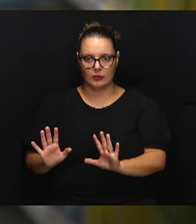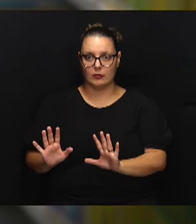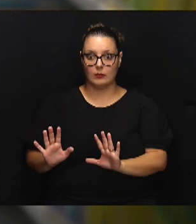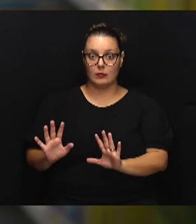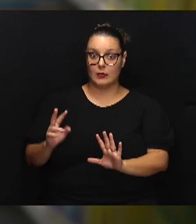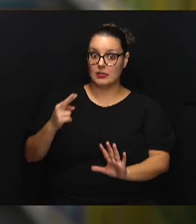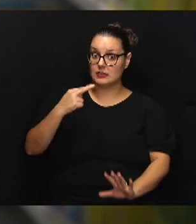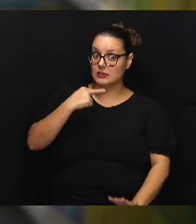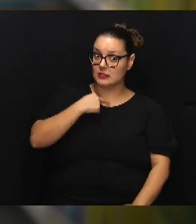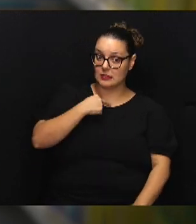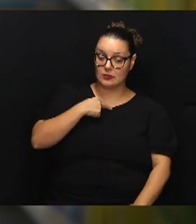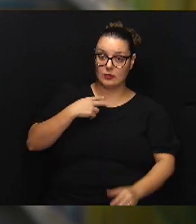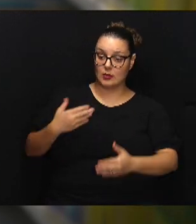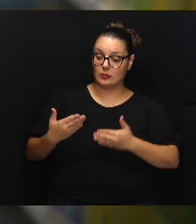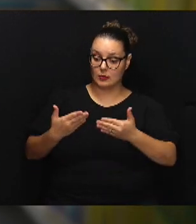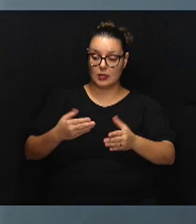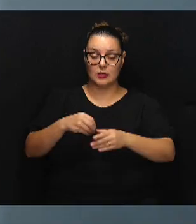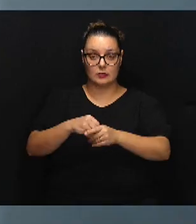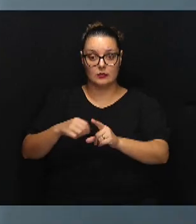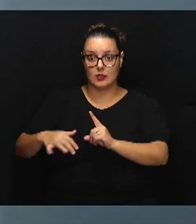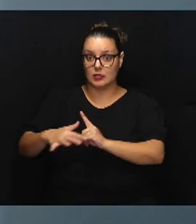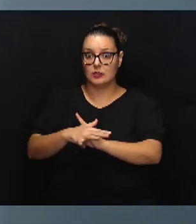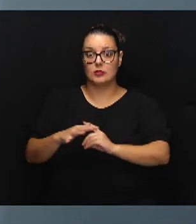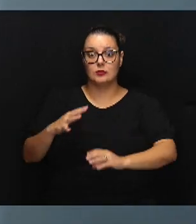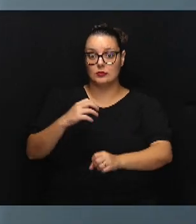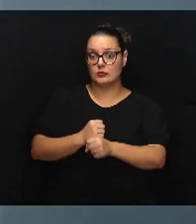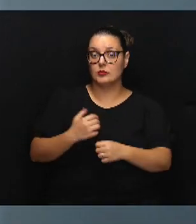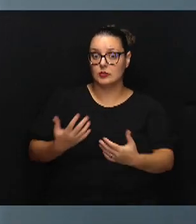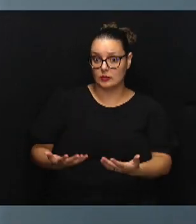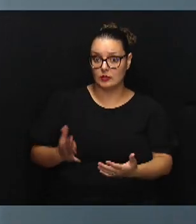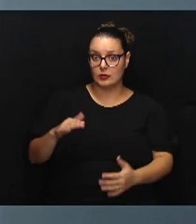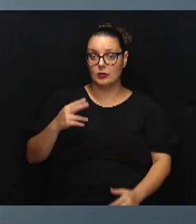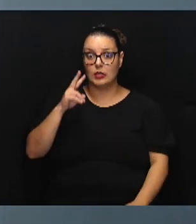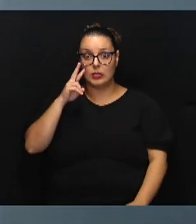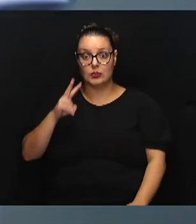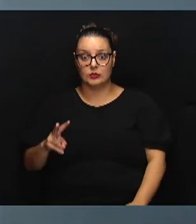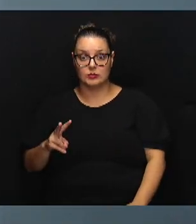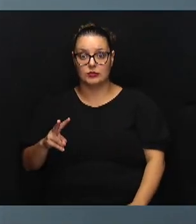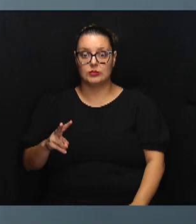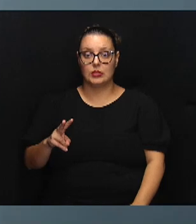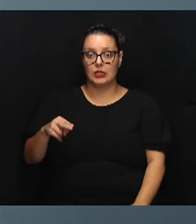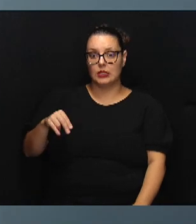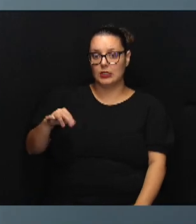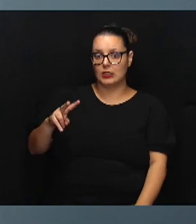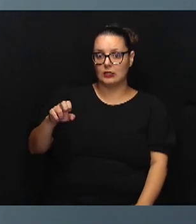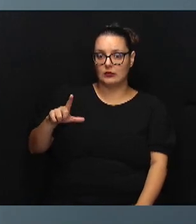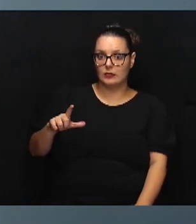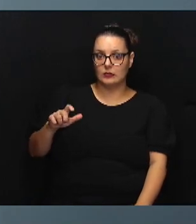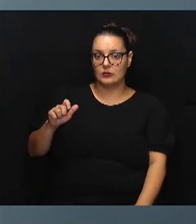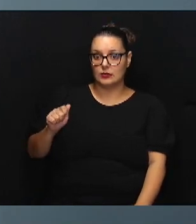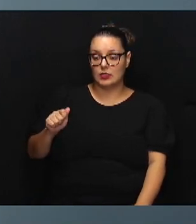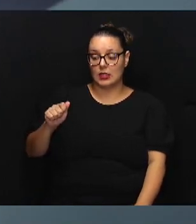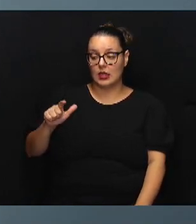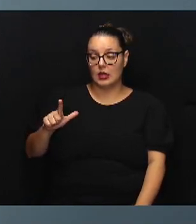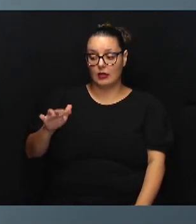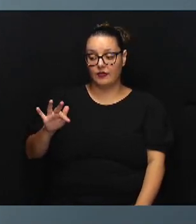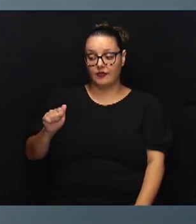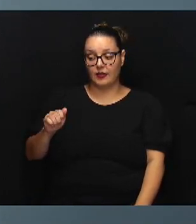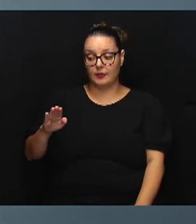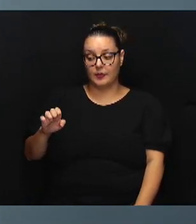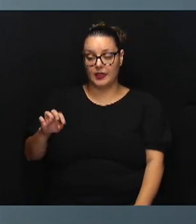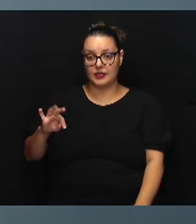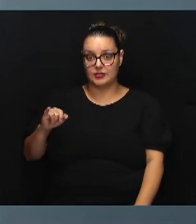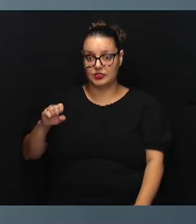ser colocado numa sociedade de modo geral, né? Quando a gente olha níveis de analfabetismo no país, que hoje chegam o funcional